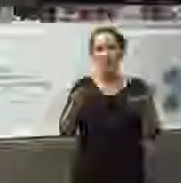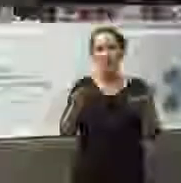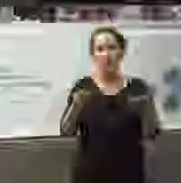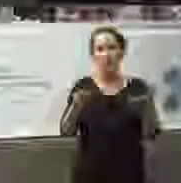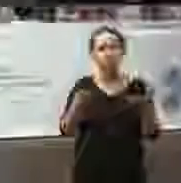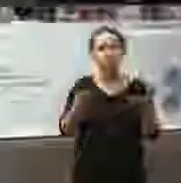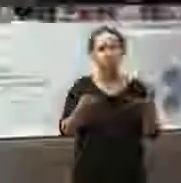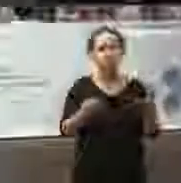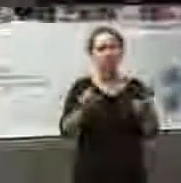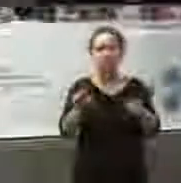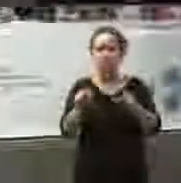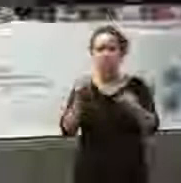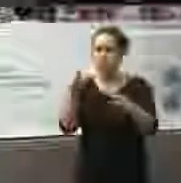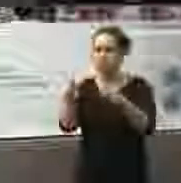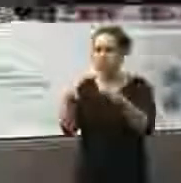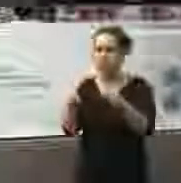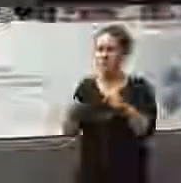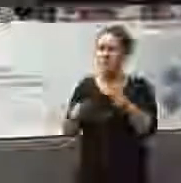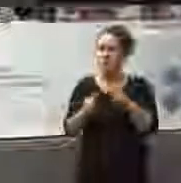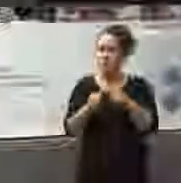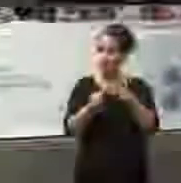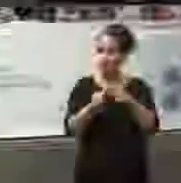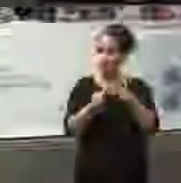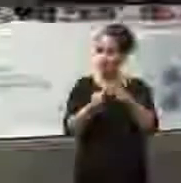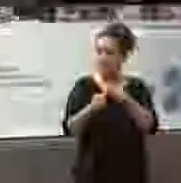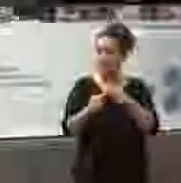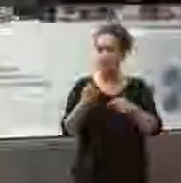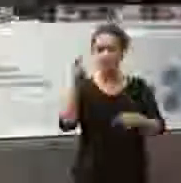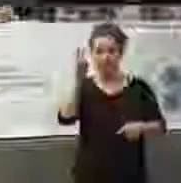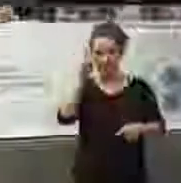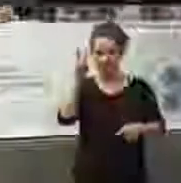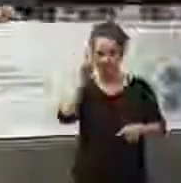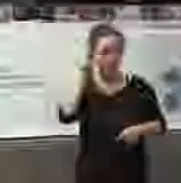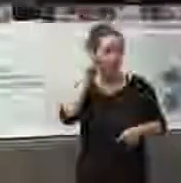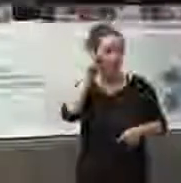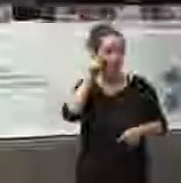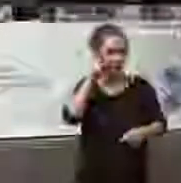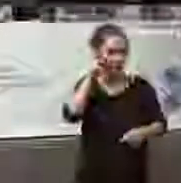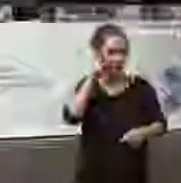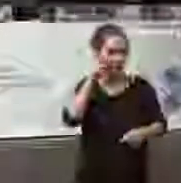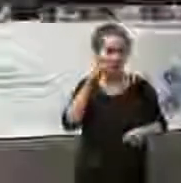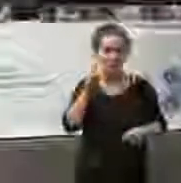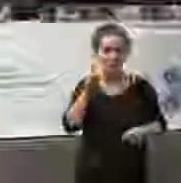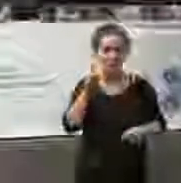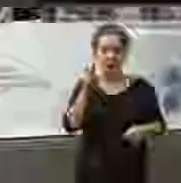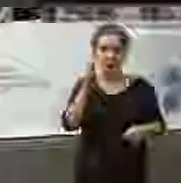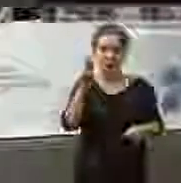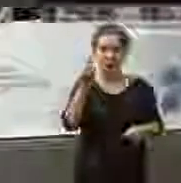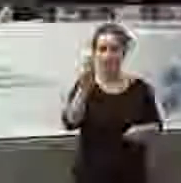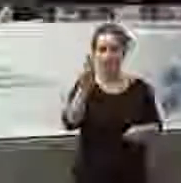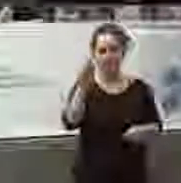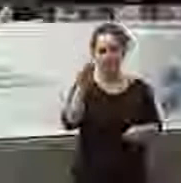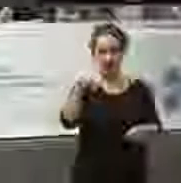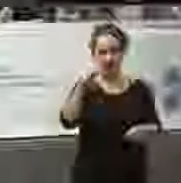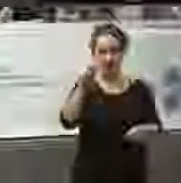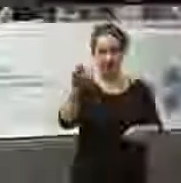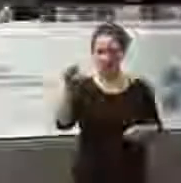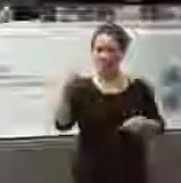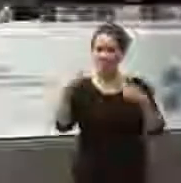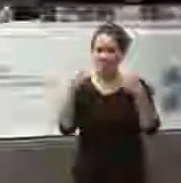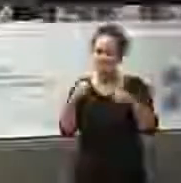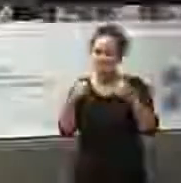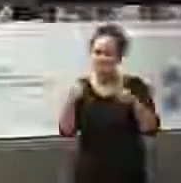opções bem primeiramente a gente tem que lembrar o que procuradora-geral doutora raquel falou de manhã que são necessárias soluções